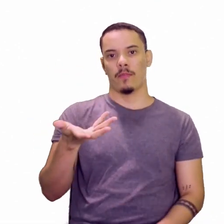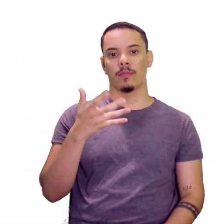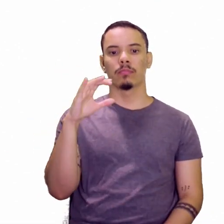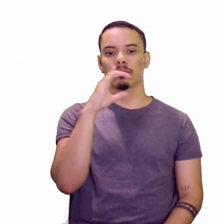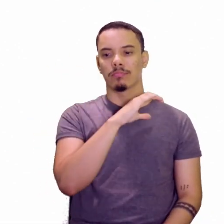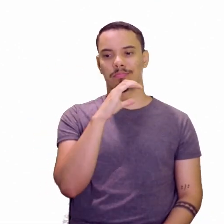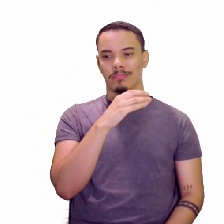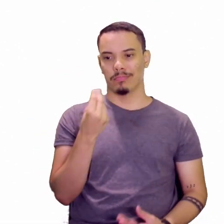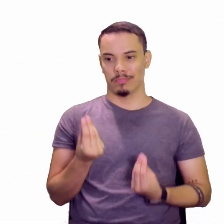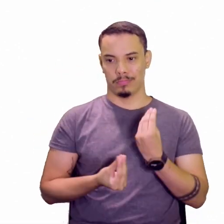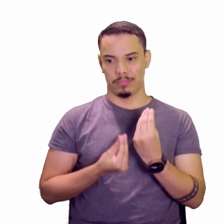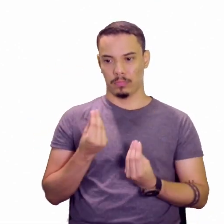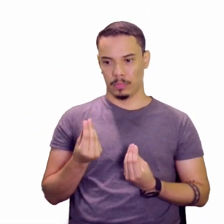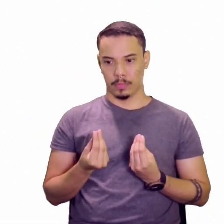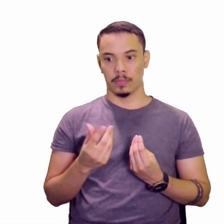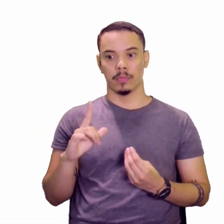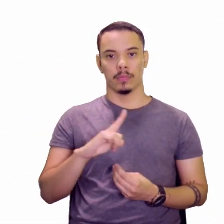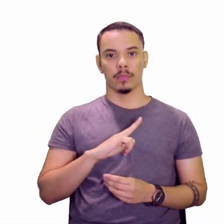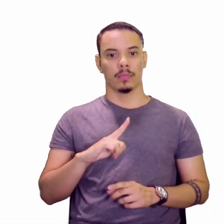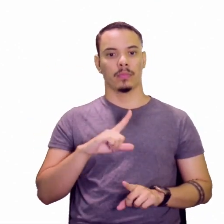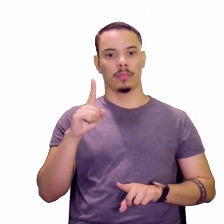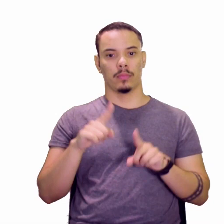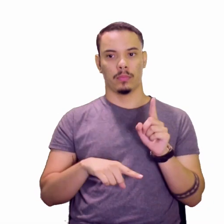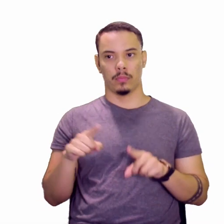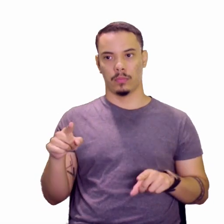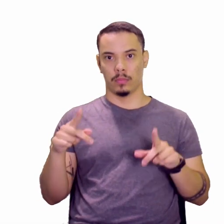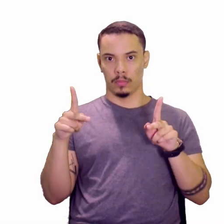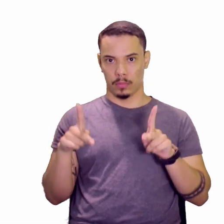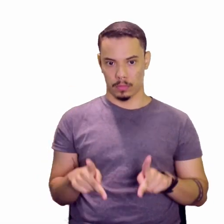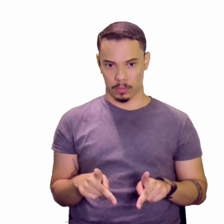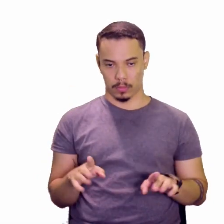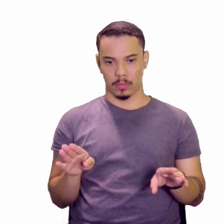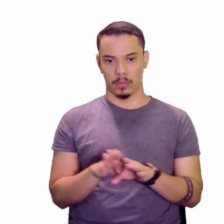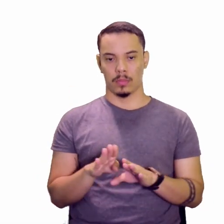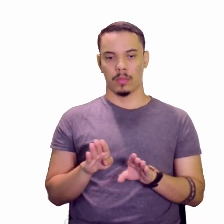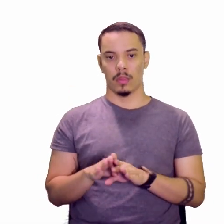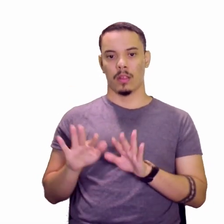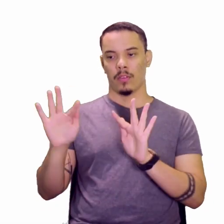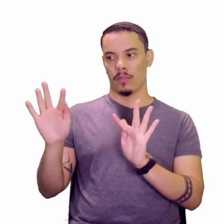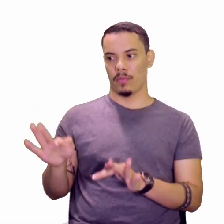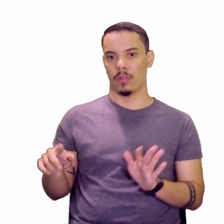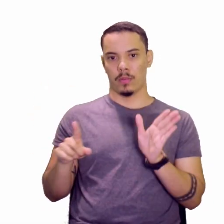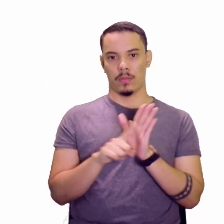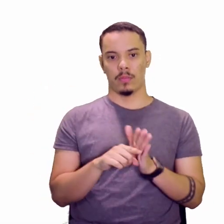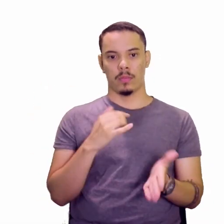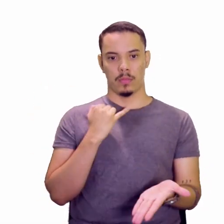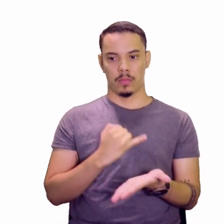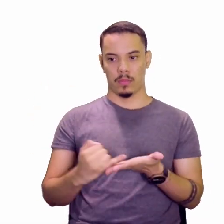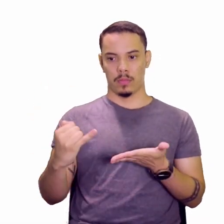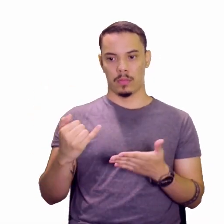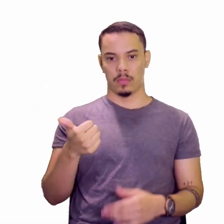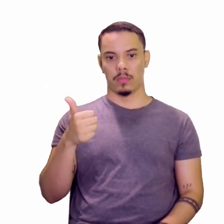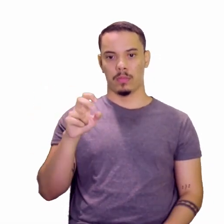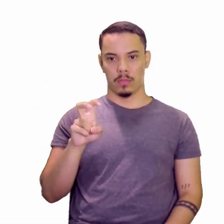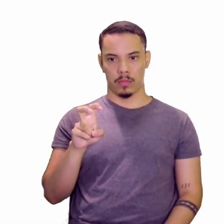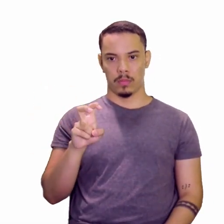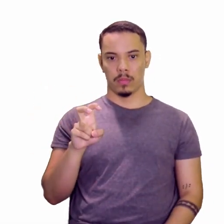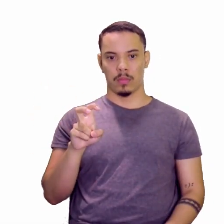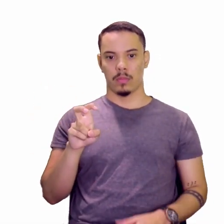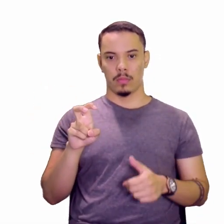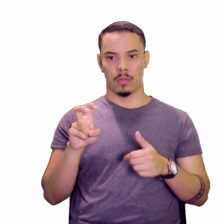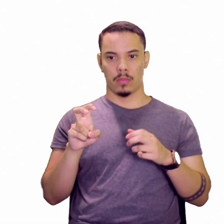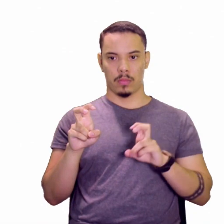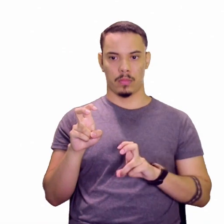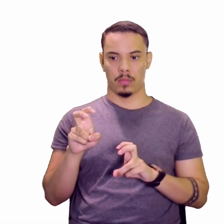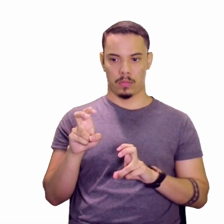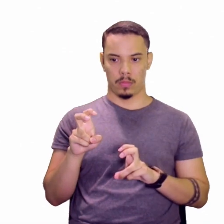velocidade? Variação de posição, quer dizer, posição final menos inicial. 15 menos 5, né?